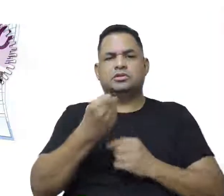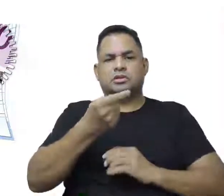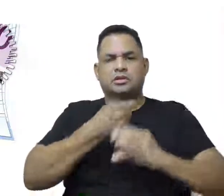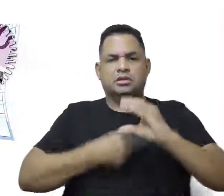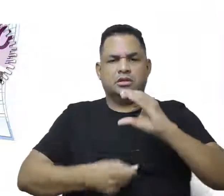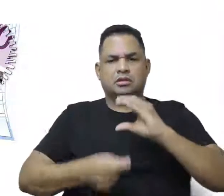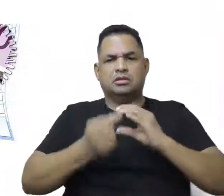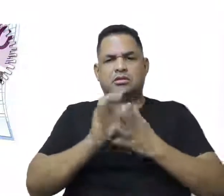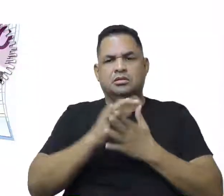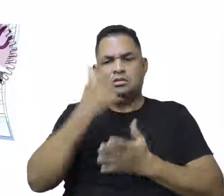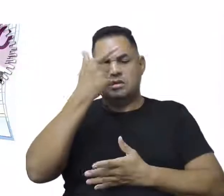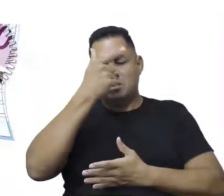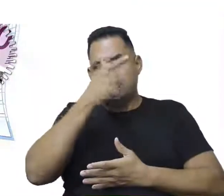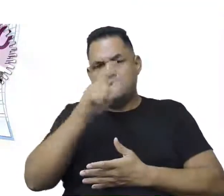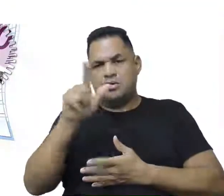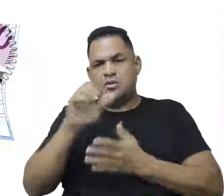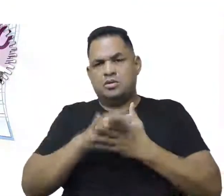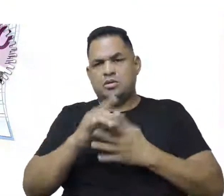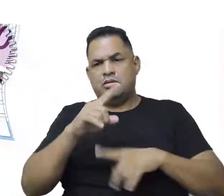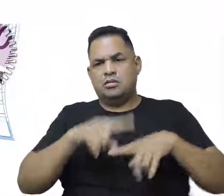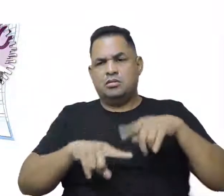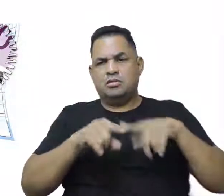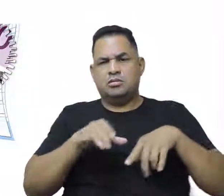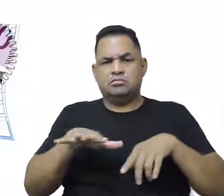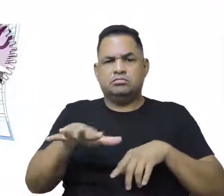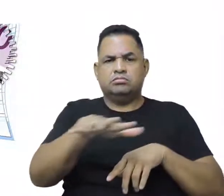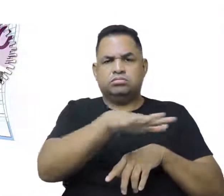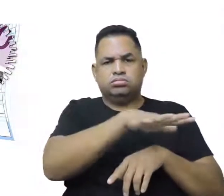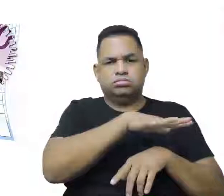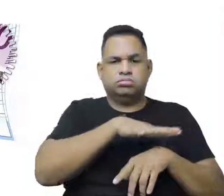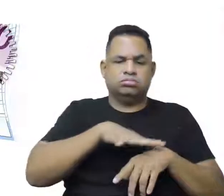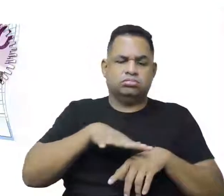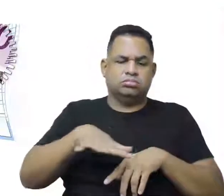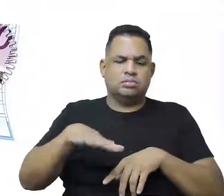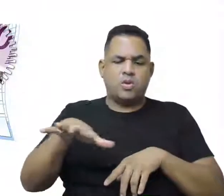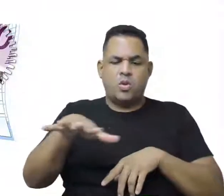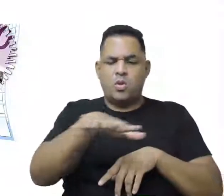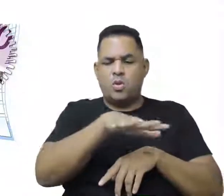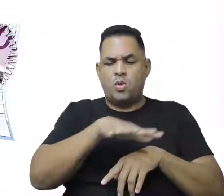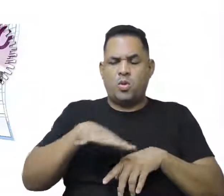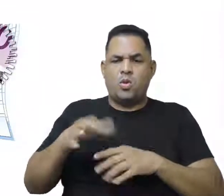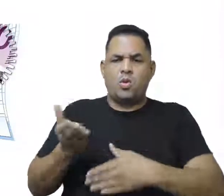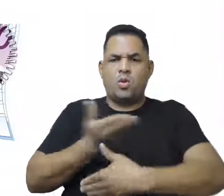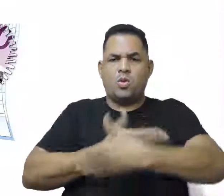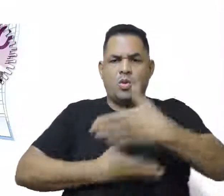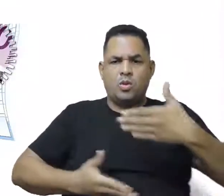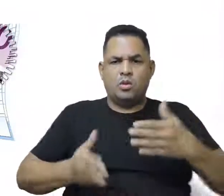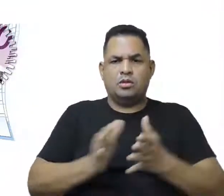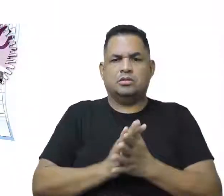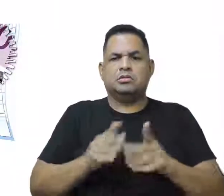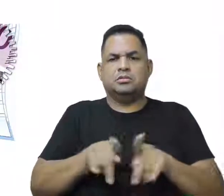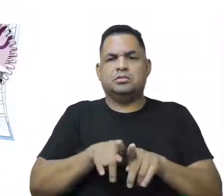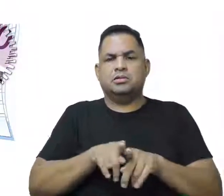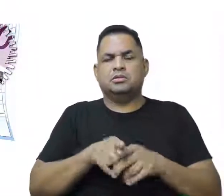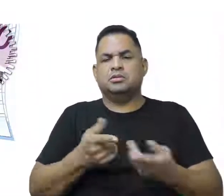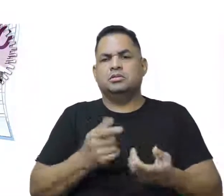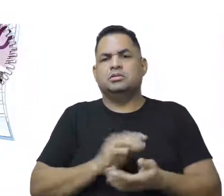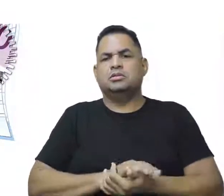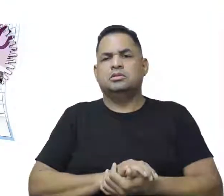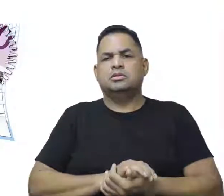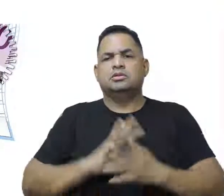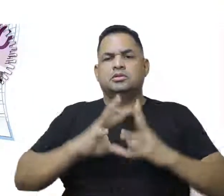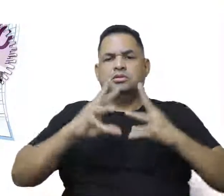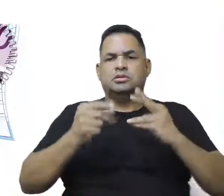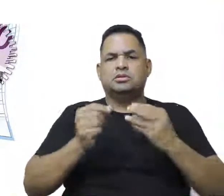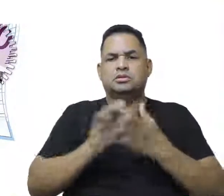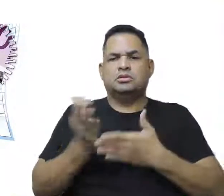capitalista, a lógica da mercadoria permeia todas as nossas relações, inclusive as relações pessoais. Todas as